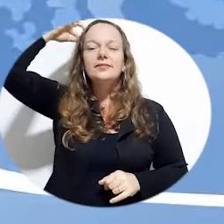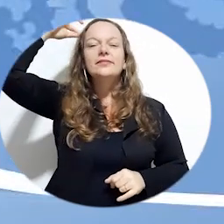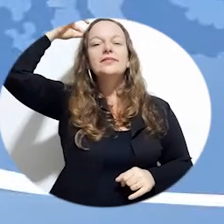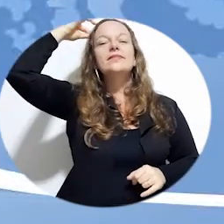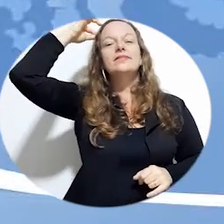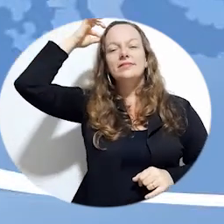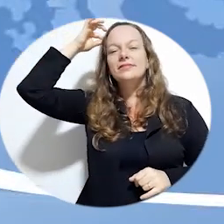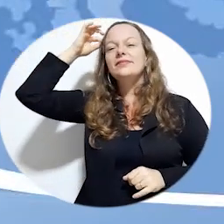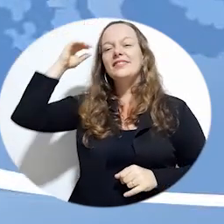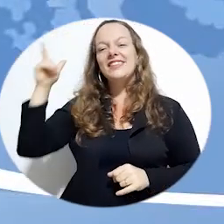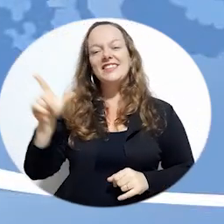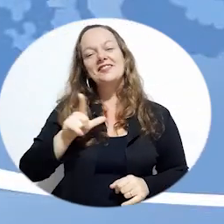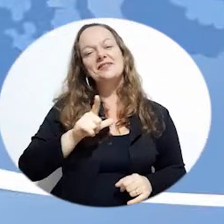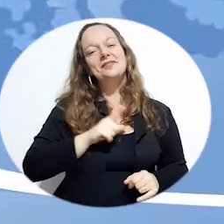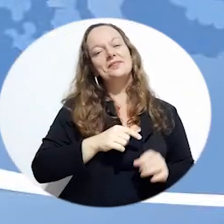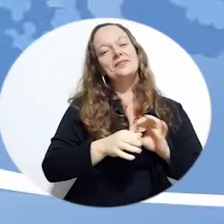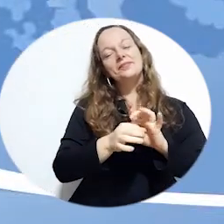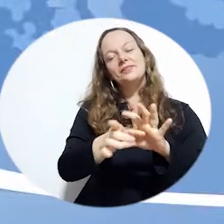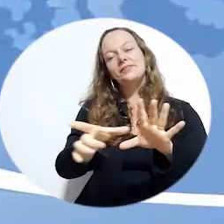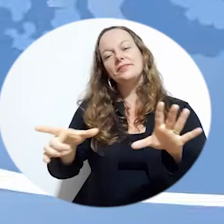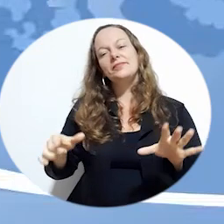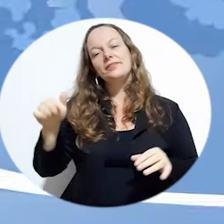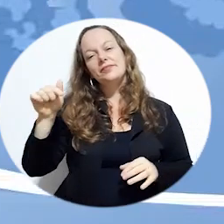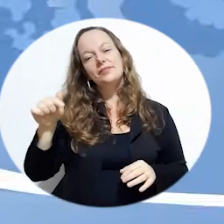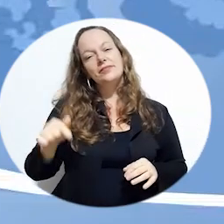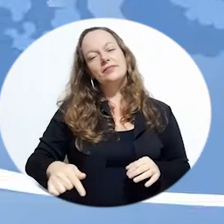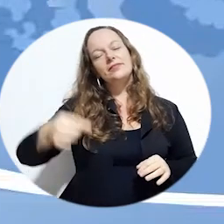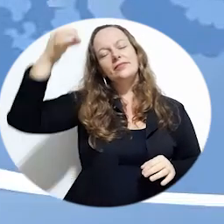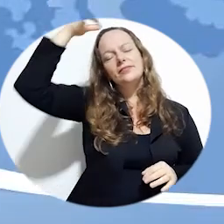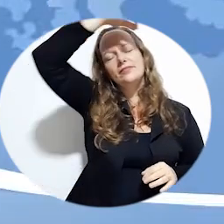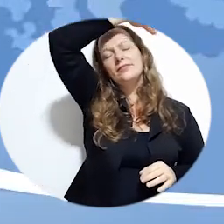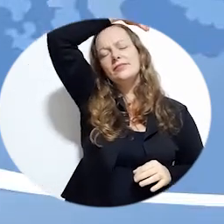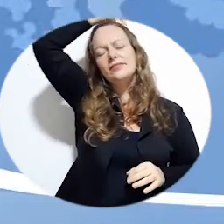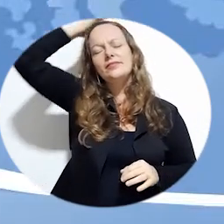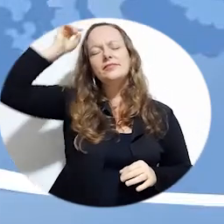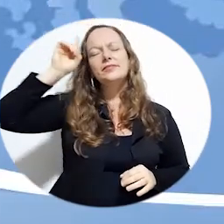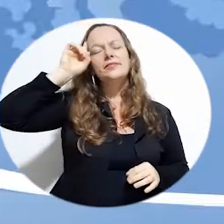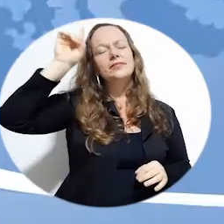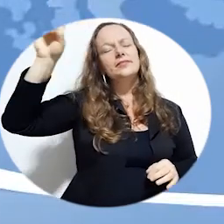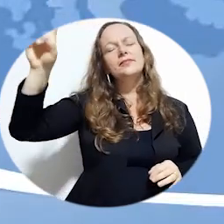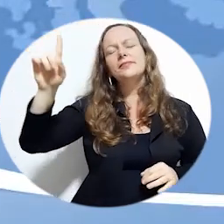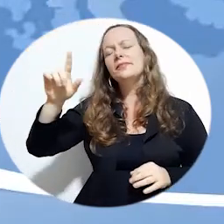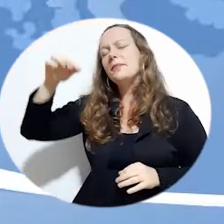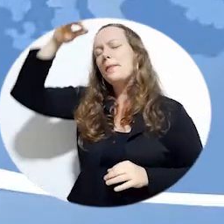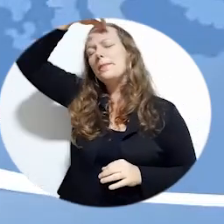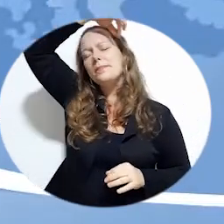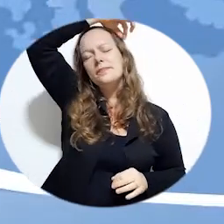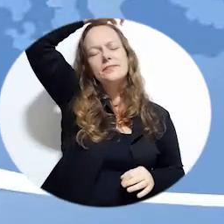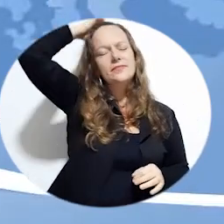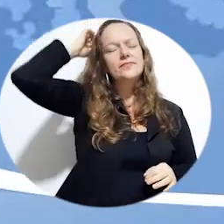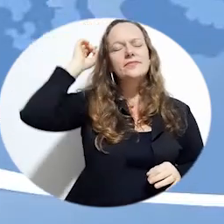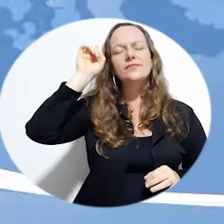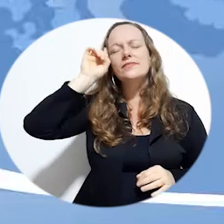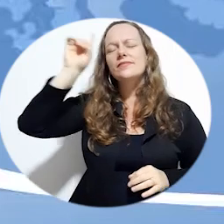Espírito Santo, tens liberdade aqui. Espírito de Deus, Espírito